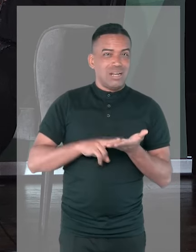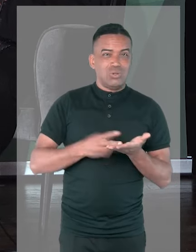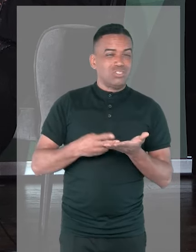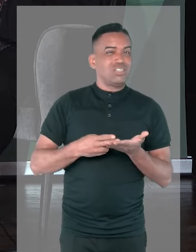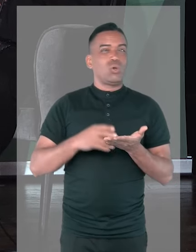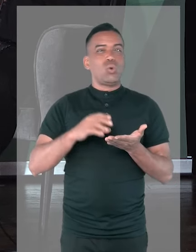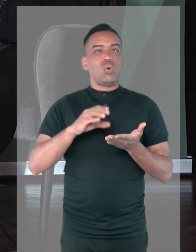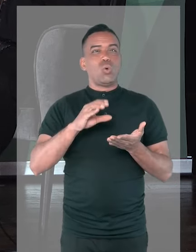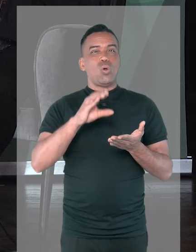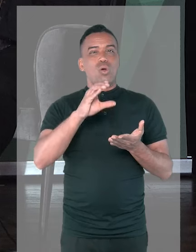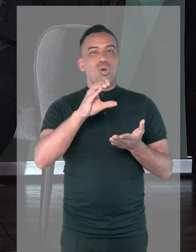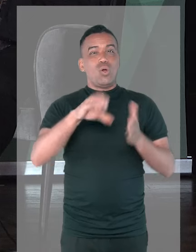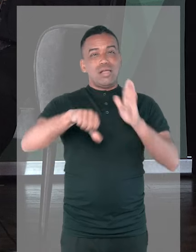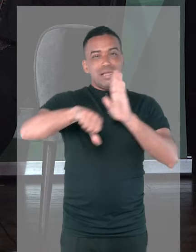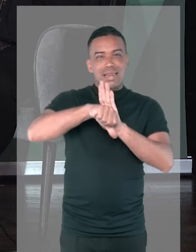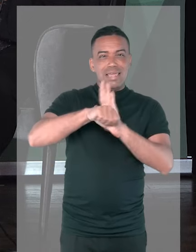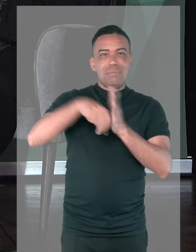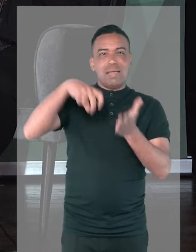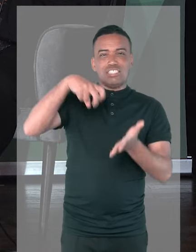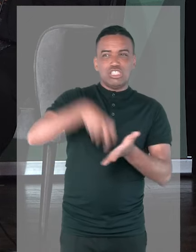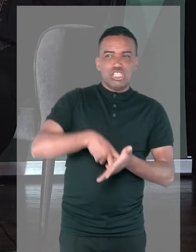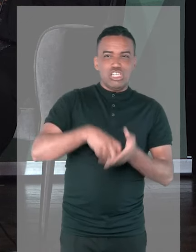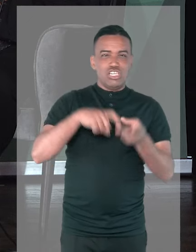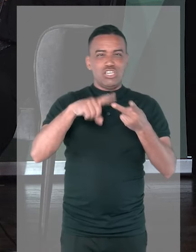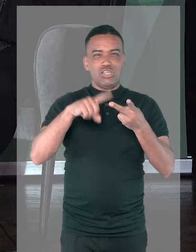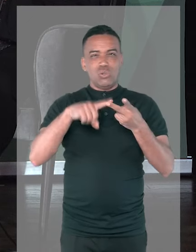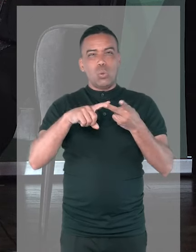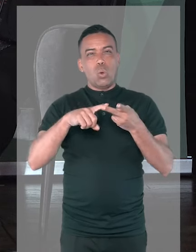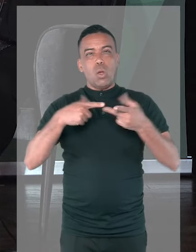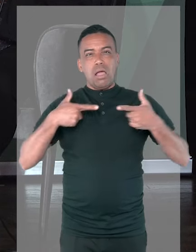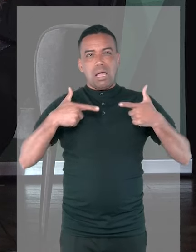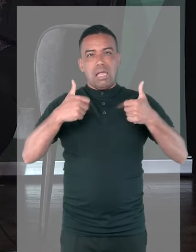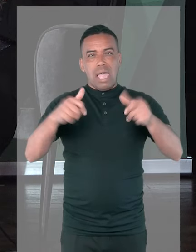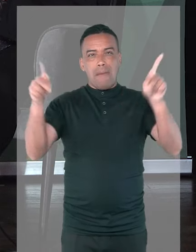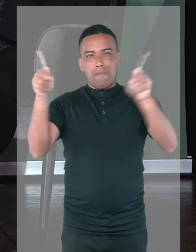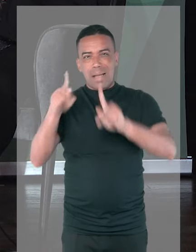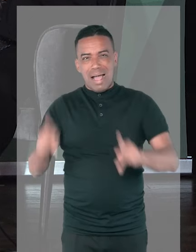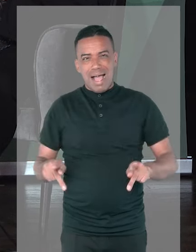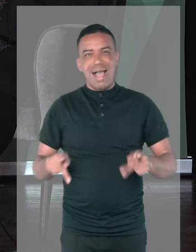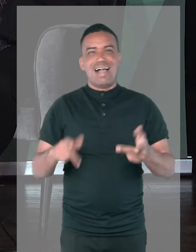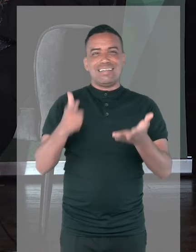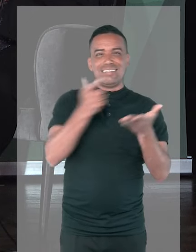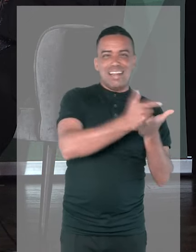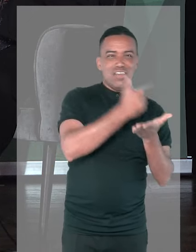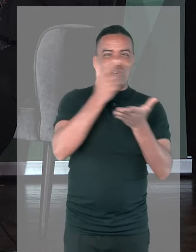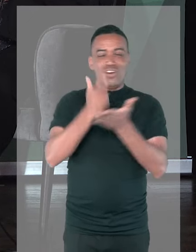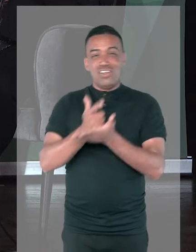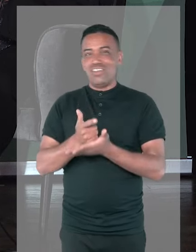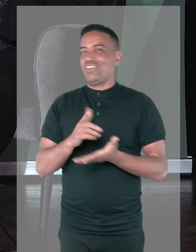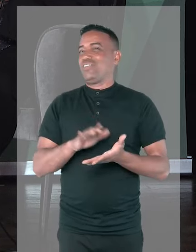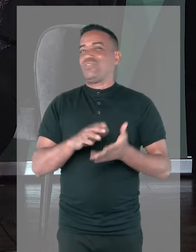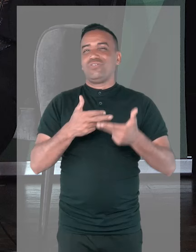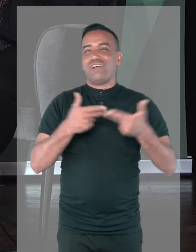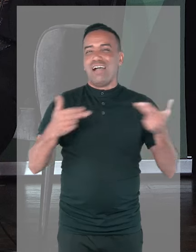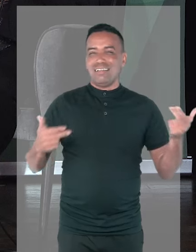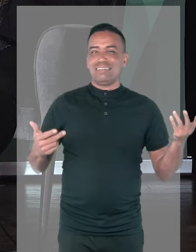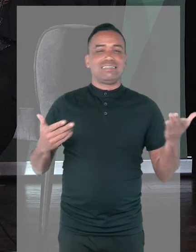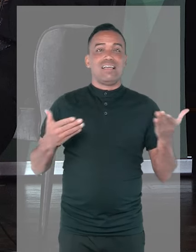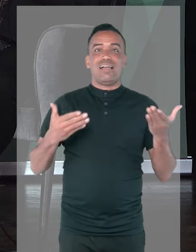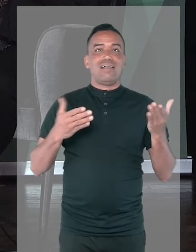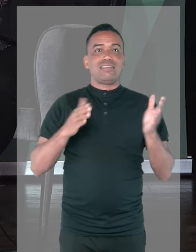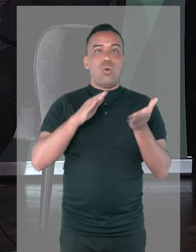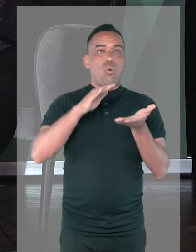Castigo, traduziu, sei lá, Guerra e Paz, toda aquela antologia em 3 volumes com todos